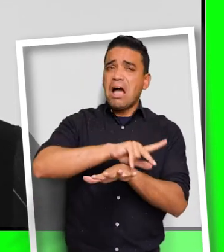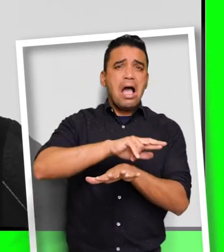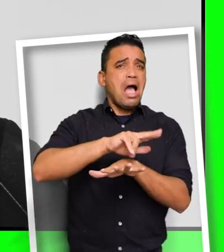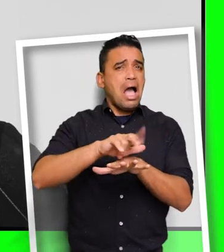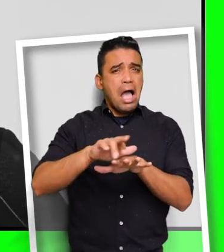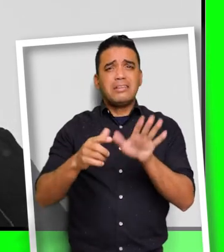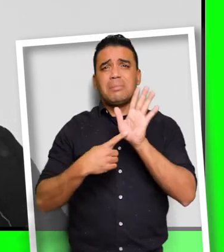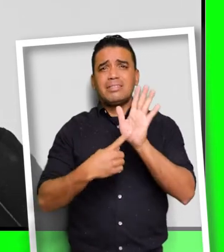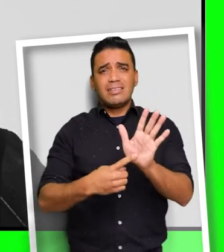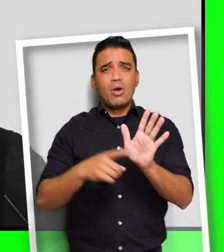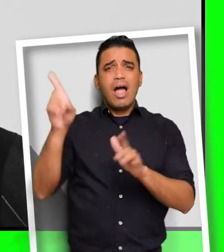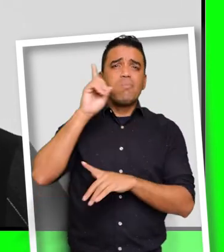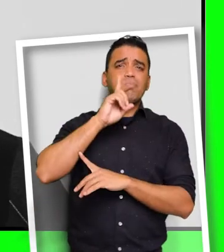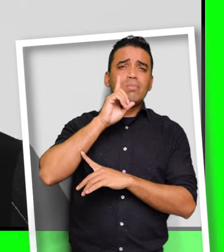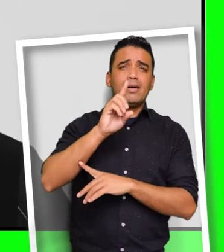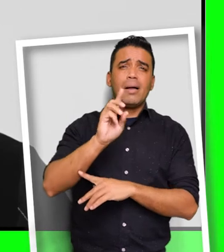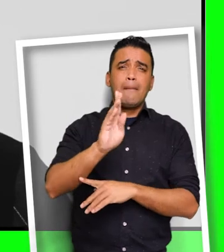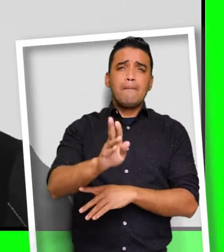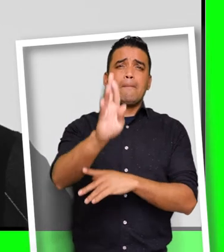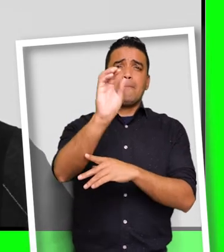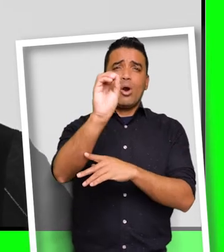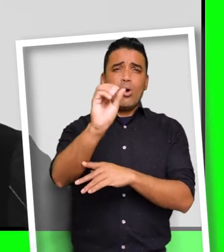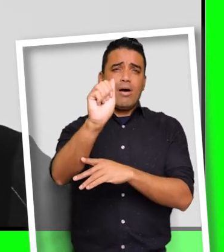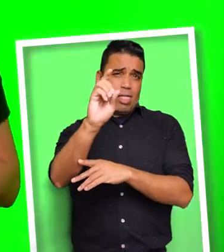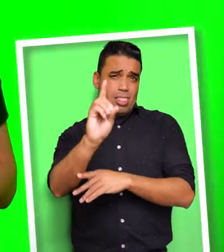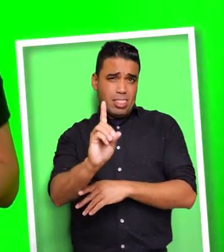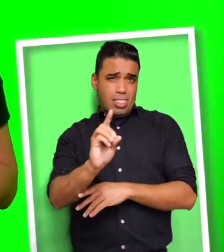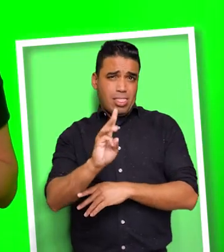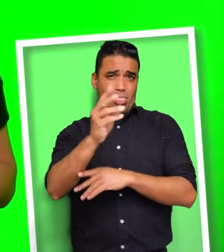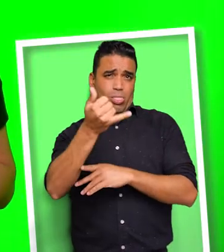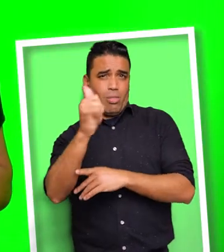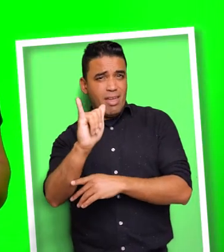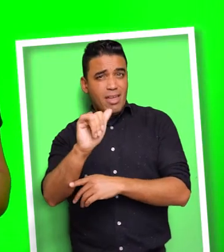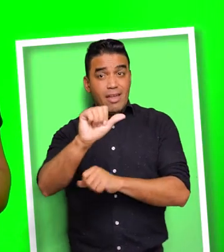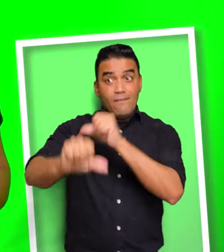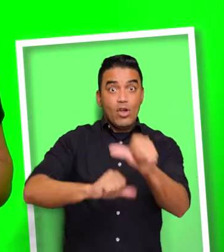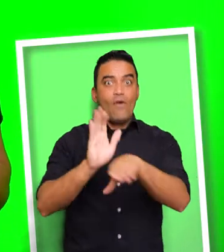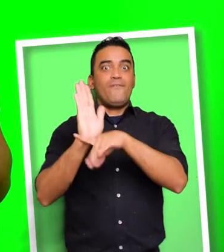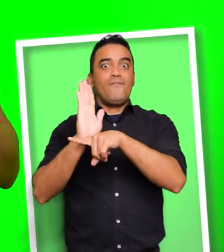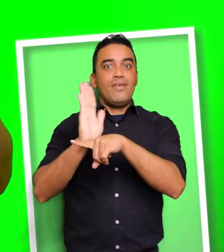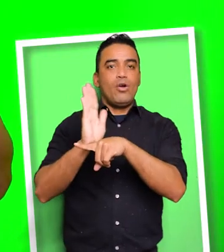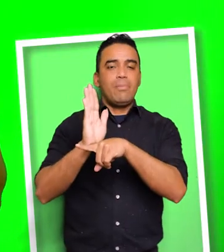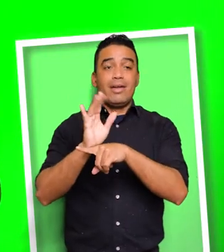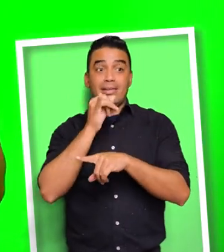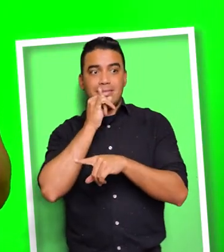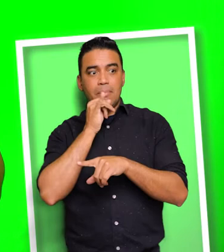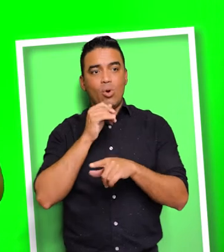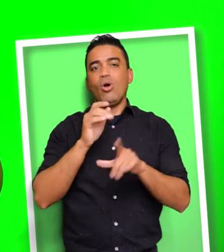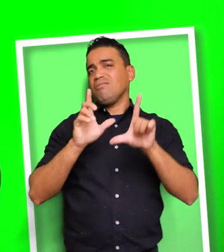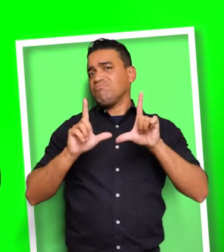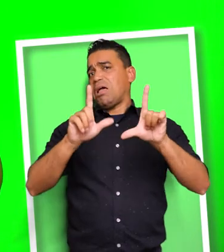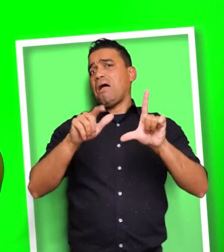muitos musicais da Broadway, né, que viraram filmes. E se você for reparar, é muito comum que de repente a cena